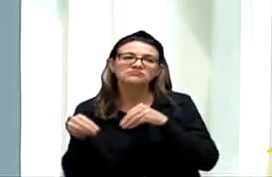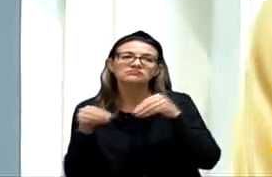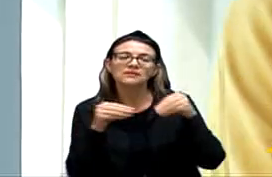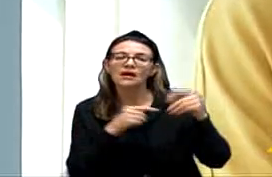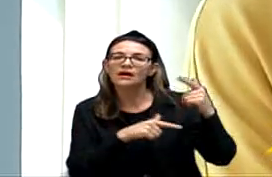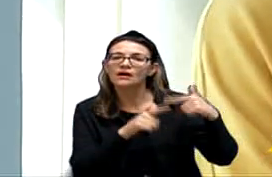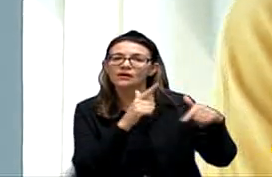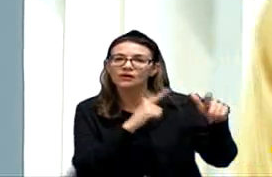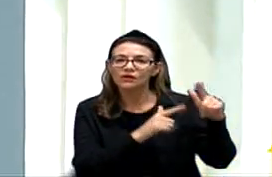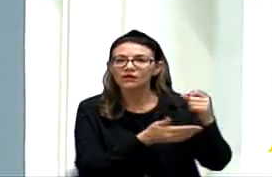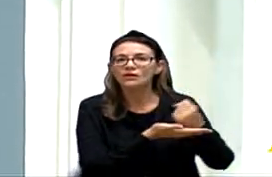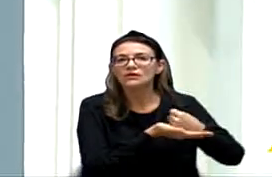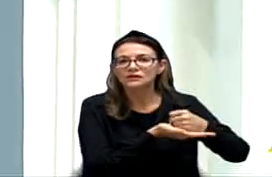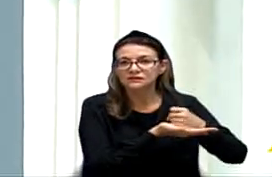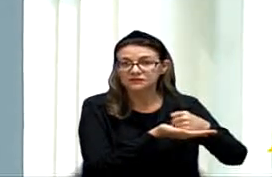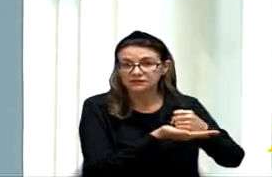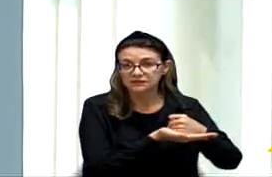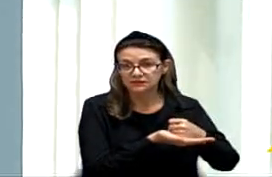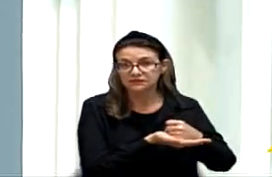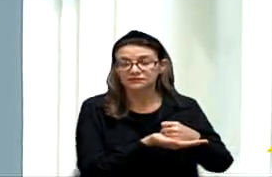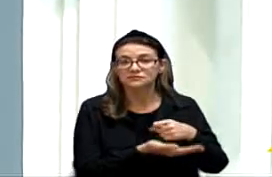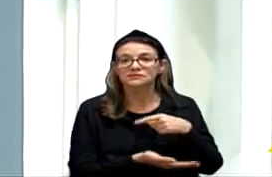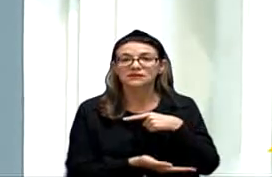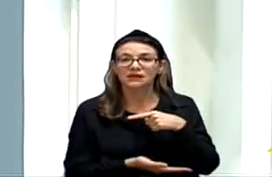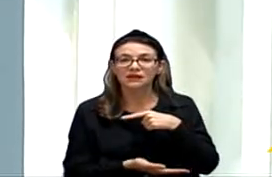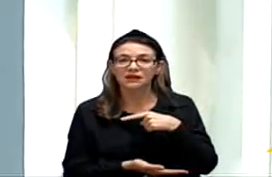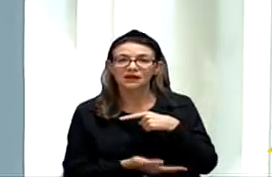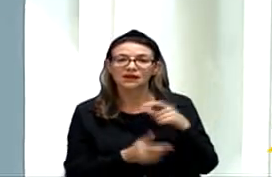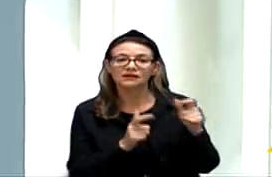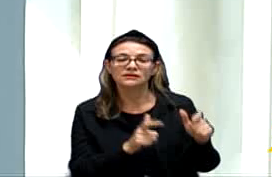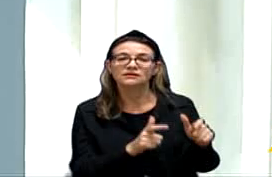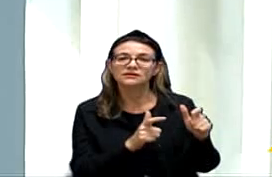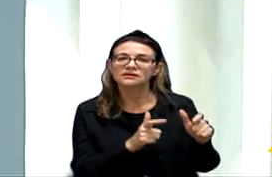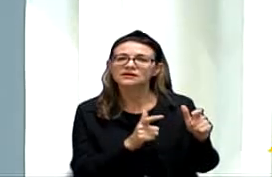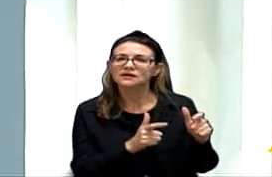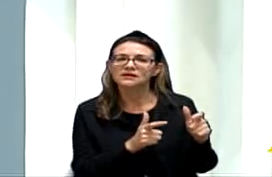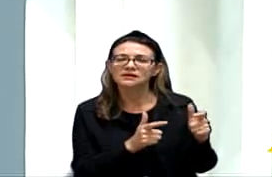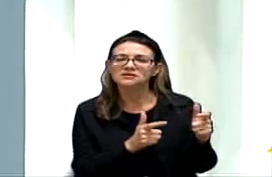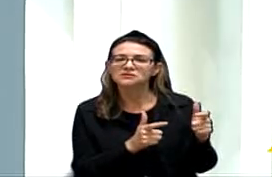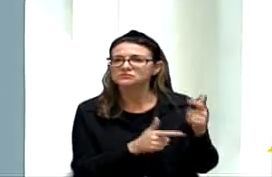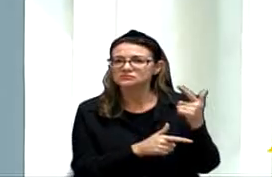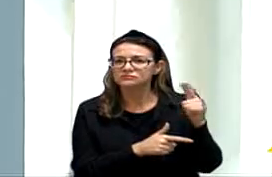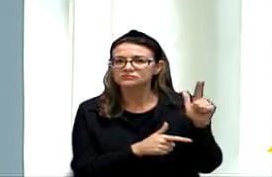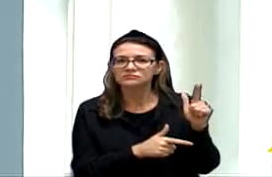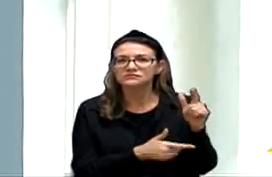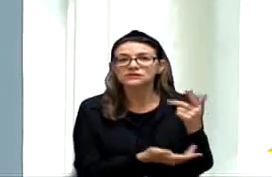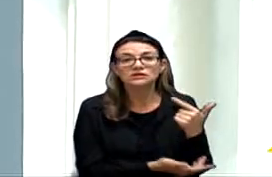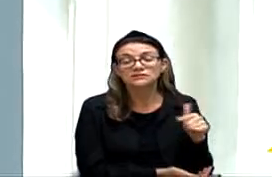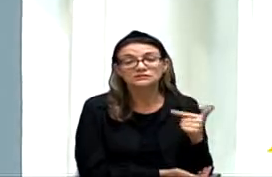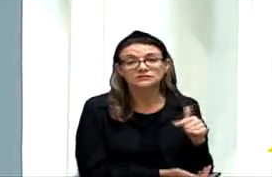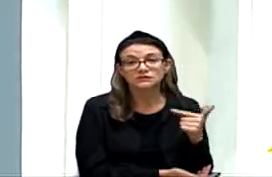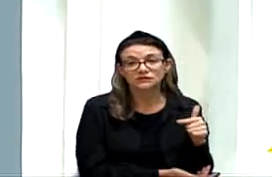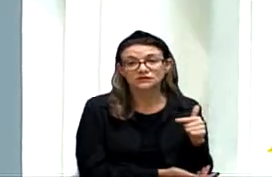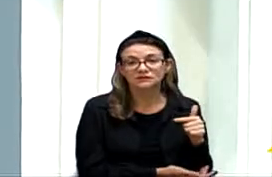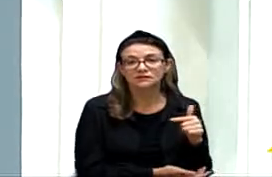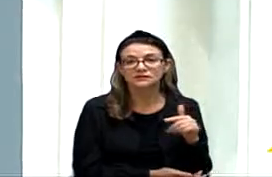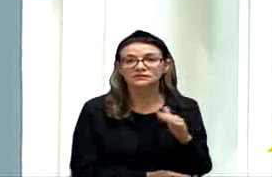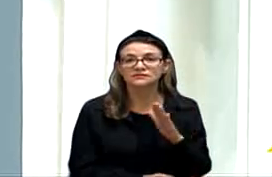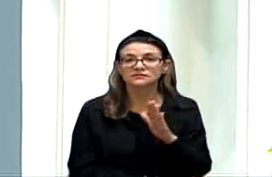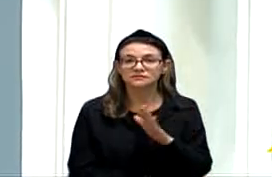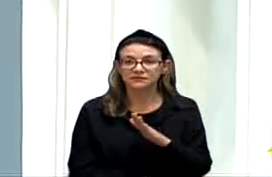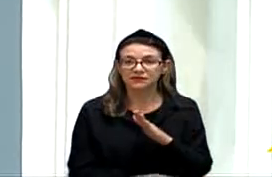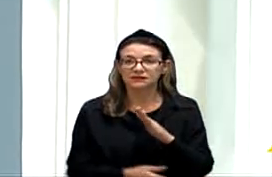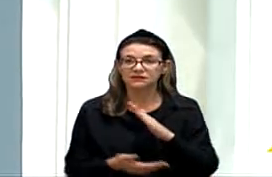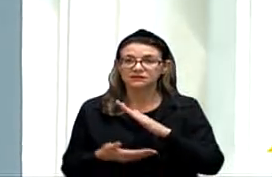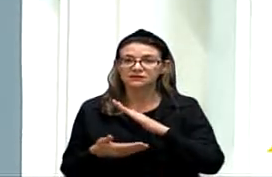Guil que não tinha né a insulina específica e daí em outras unidades no computador na